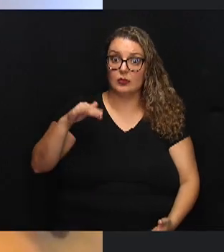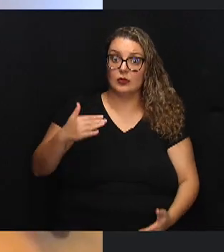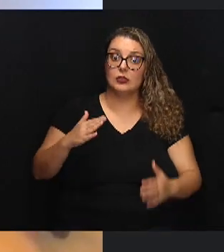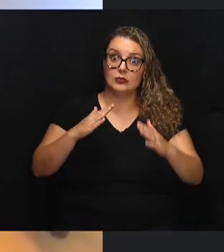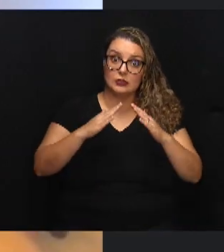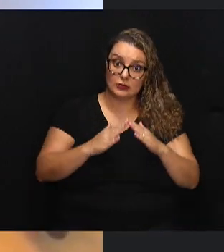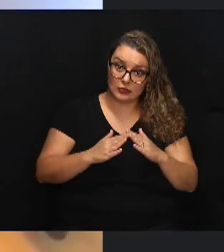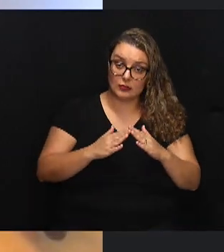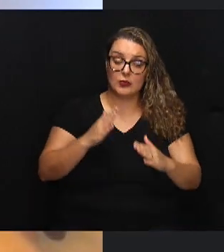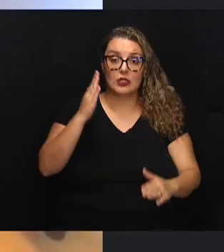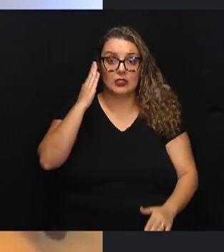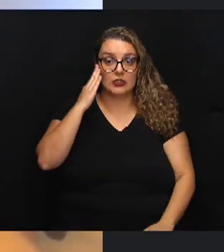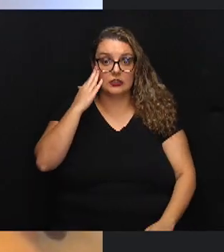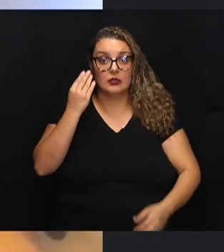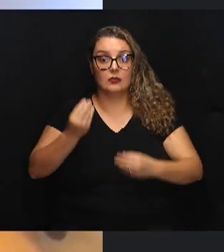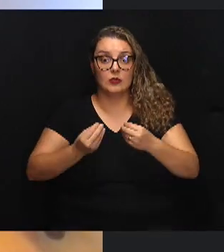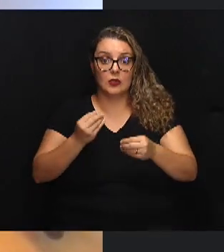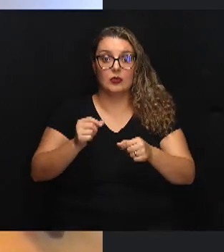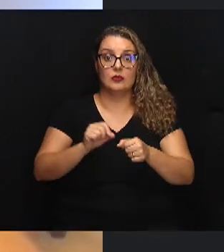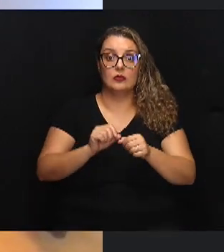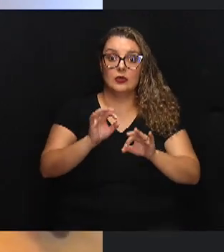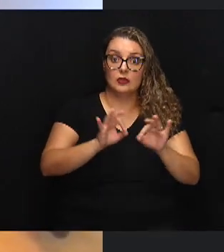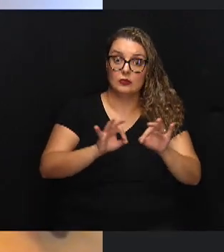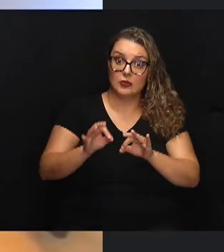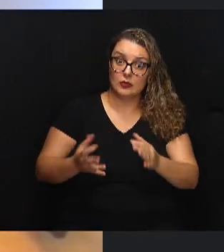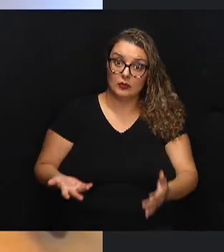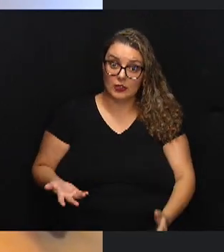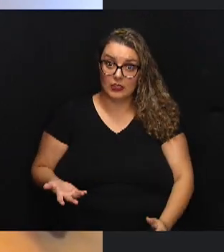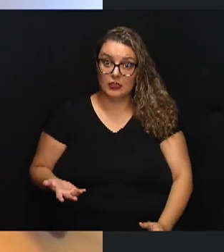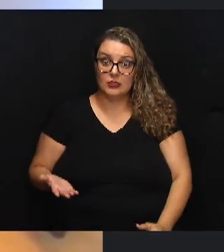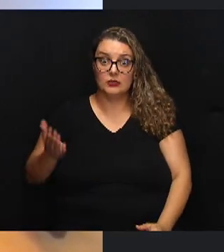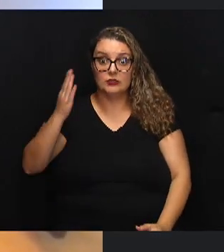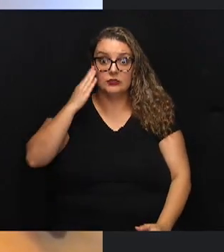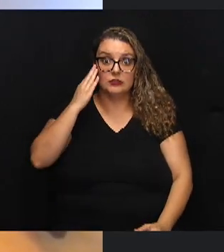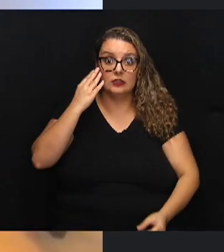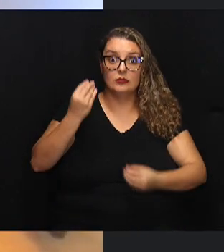porque você sabe como que foi feito o preparo, você sabe como que foi